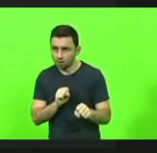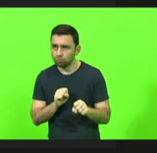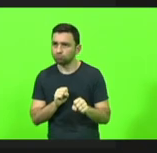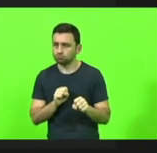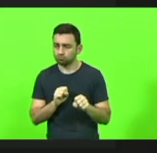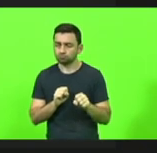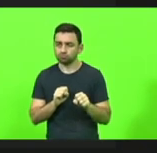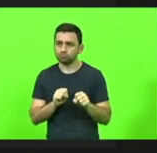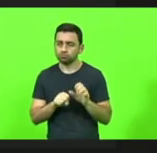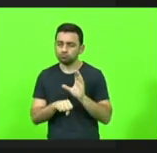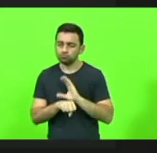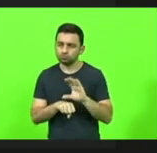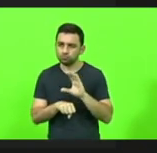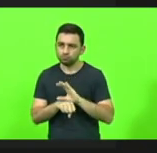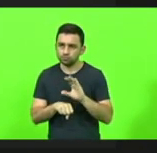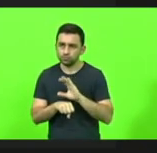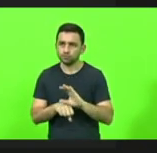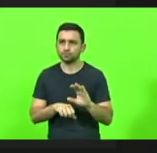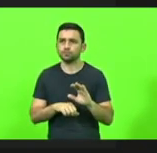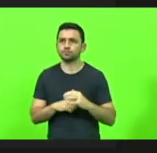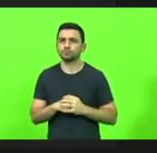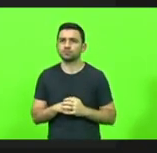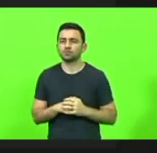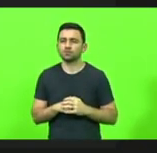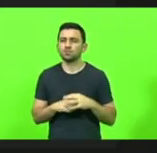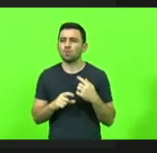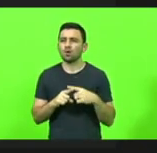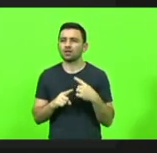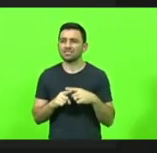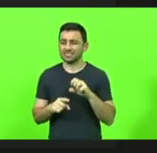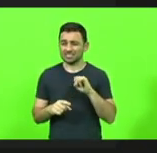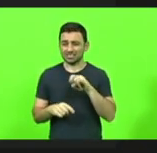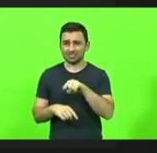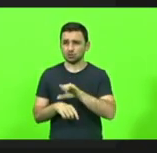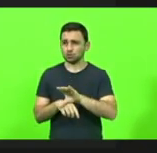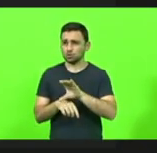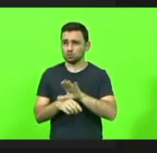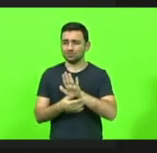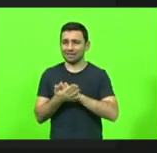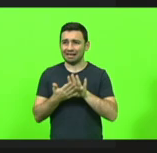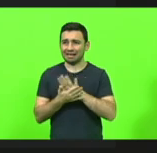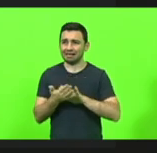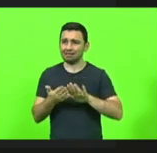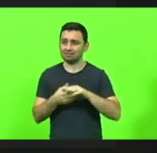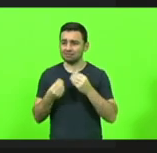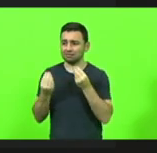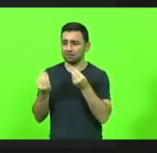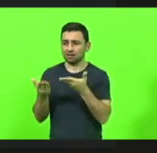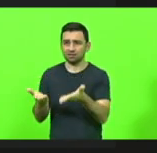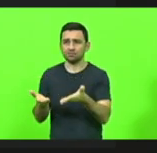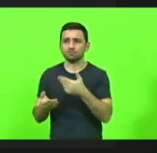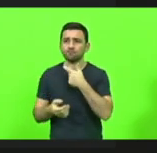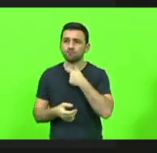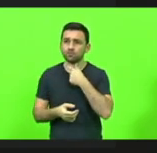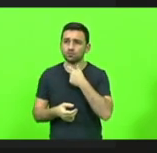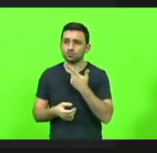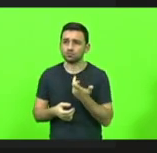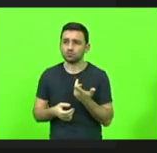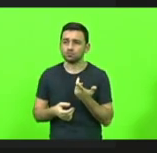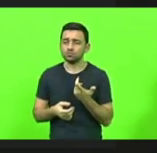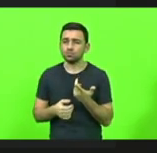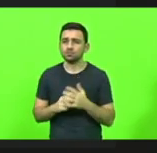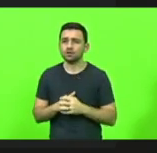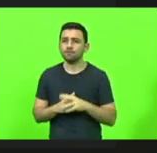fonoaudiólogos. Mas, porque se eu não formo esse fonoaudiólogo, ele vai